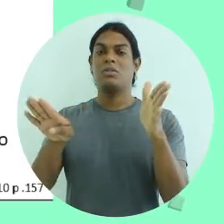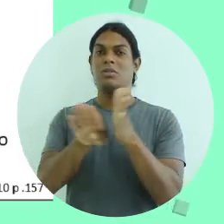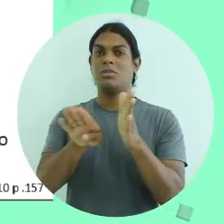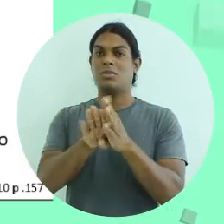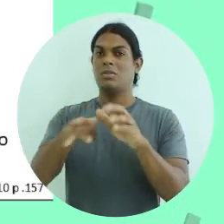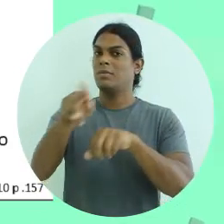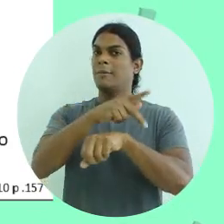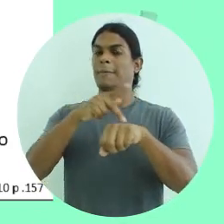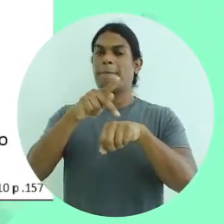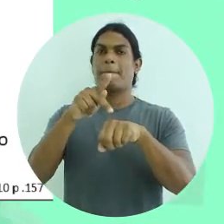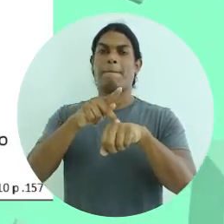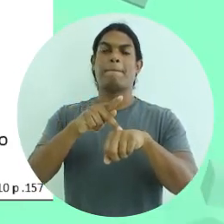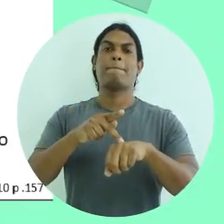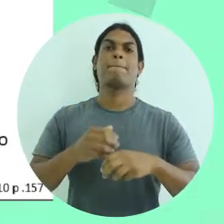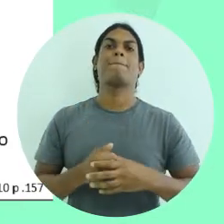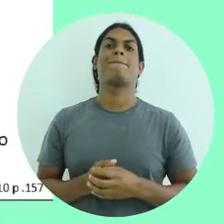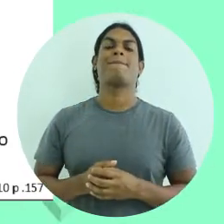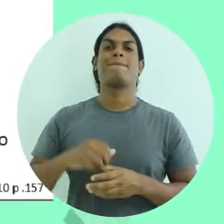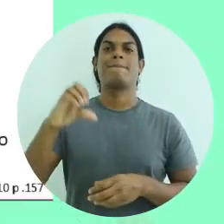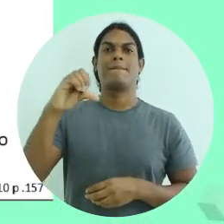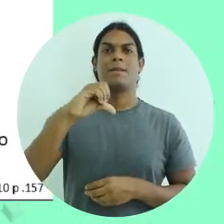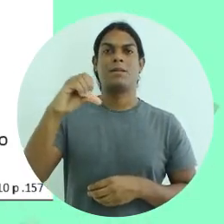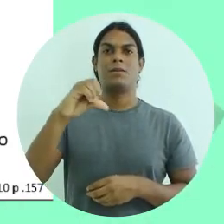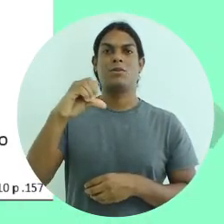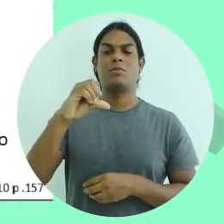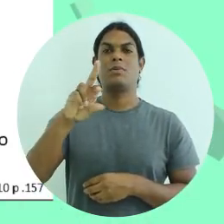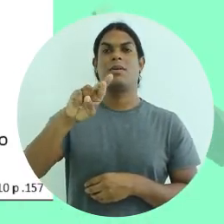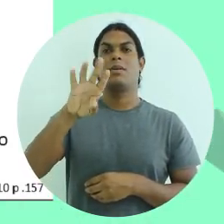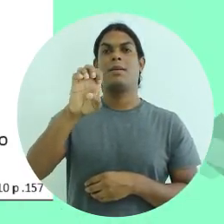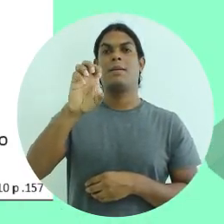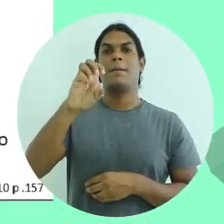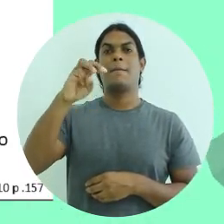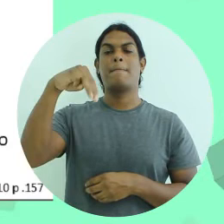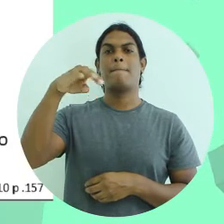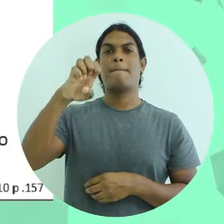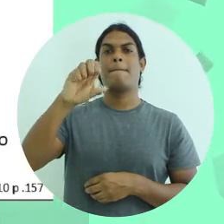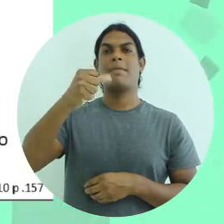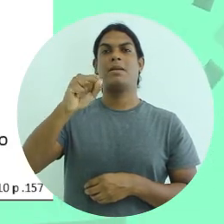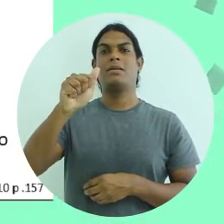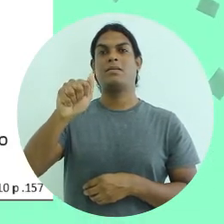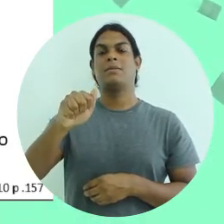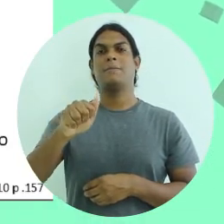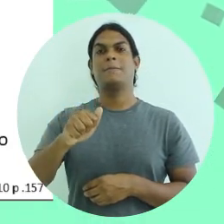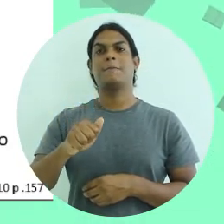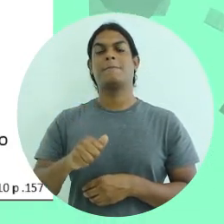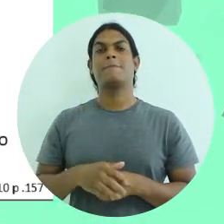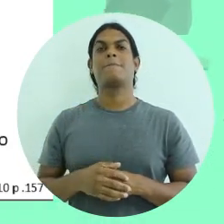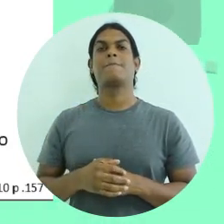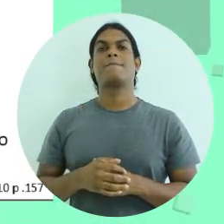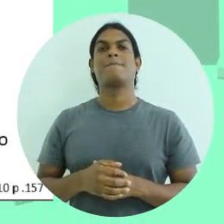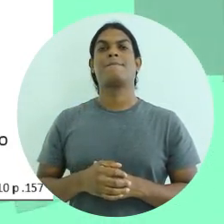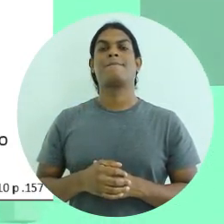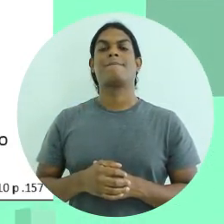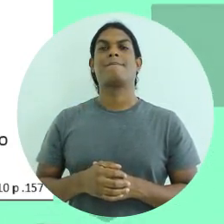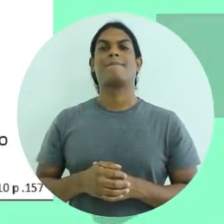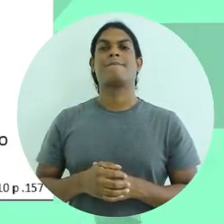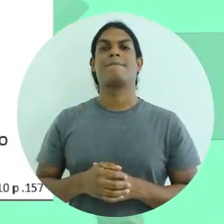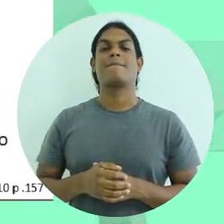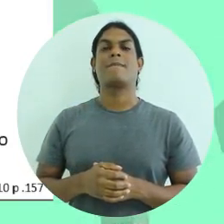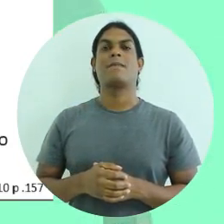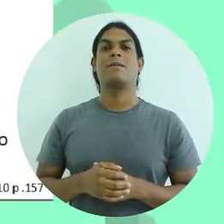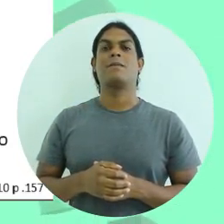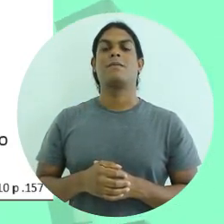o nono passo, que é a remessa financeira correspondente ao pagamento pelo banco cobrador para o